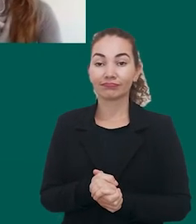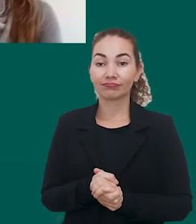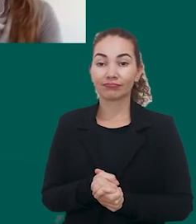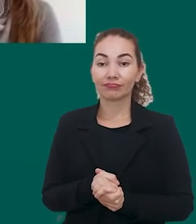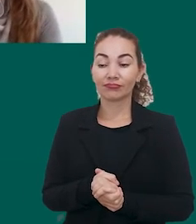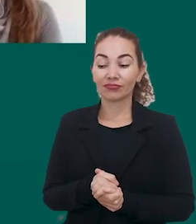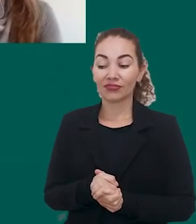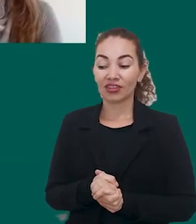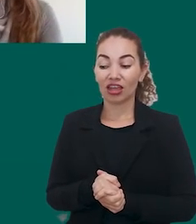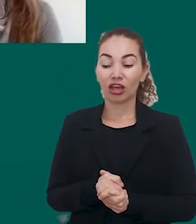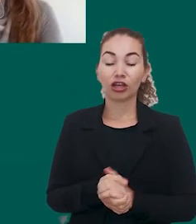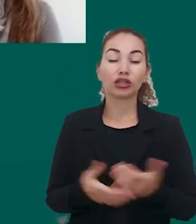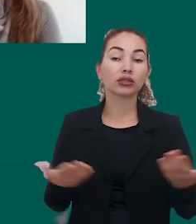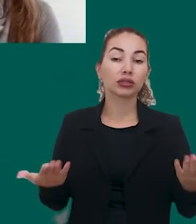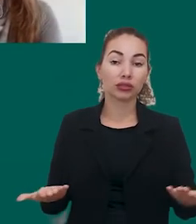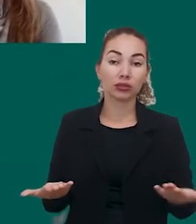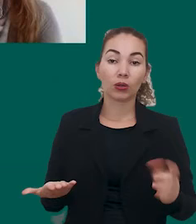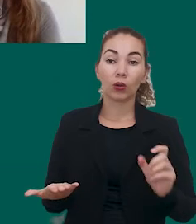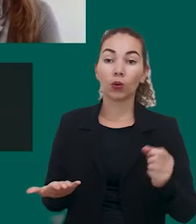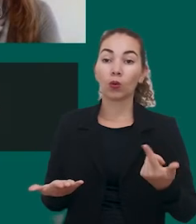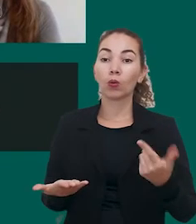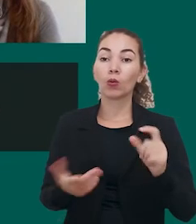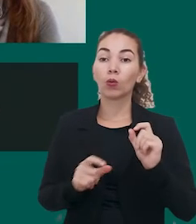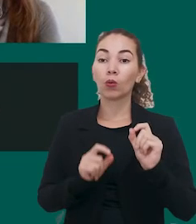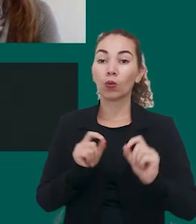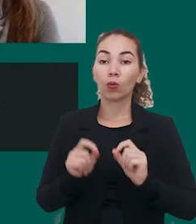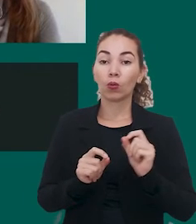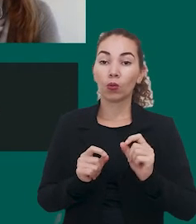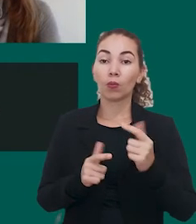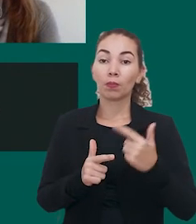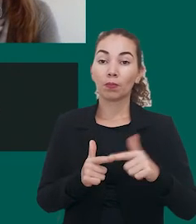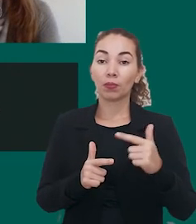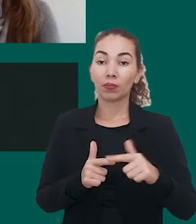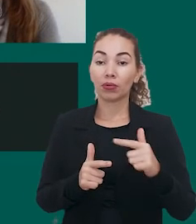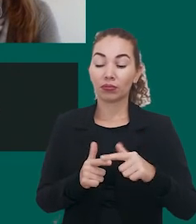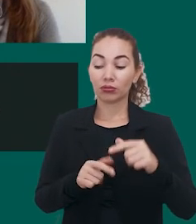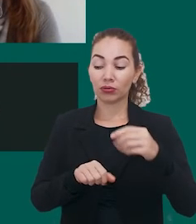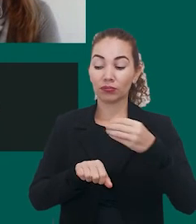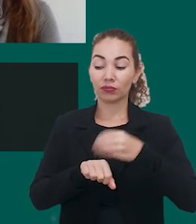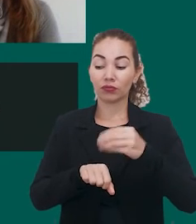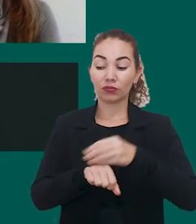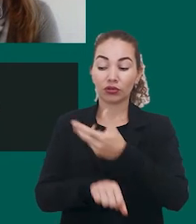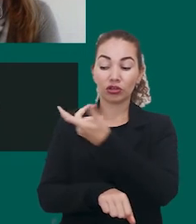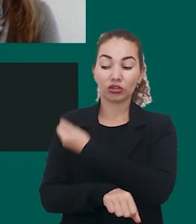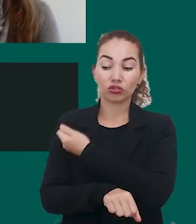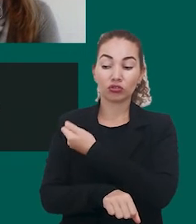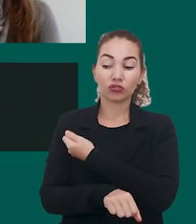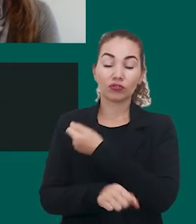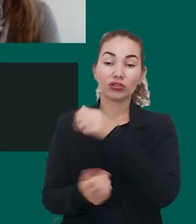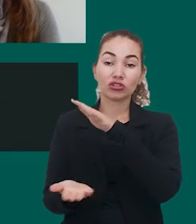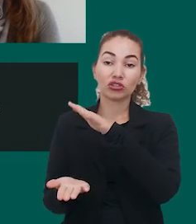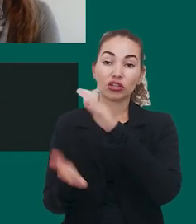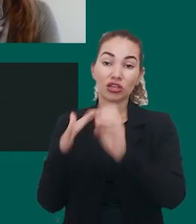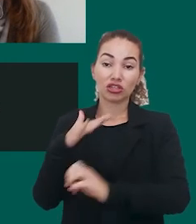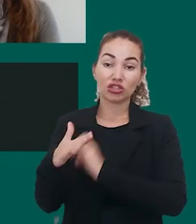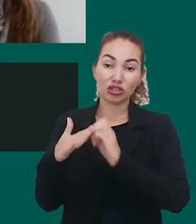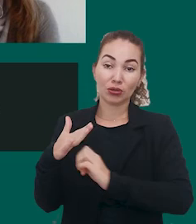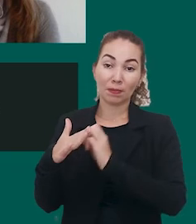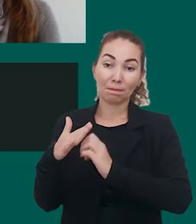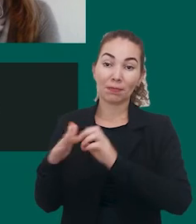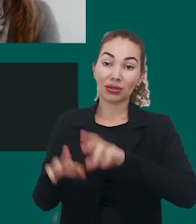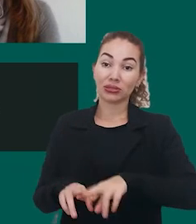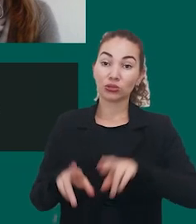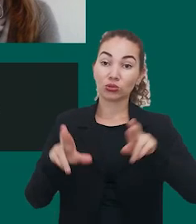Roth, efetivamente, qual o problema de pessoas que foram imunizadas com doses de fabricantes diferentes, visto que isso na prática